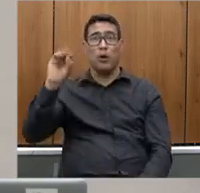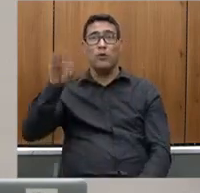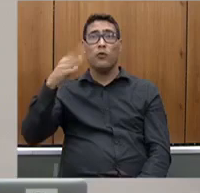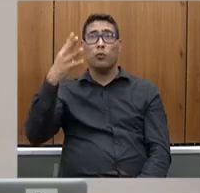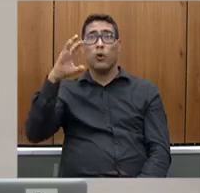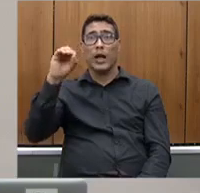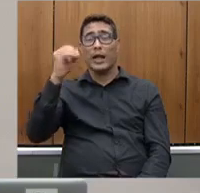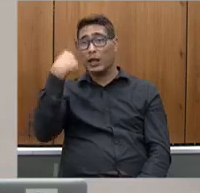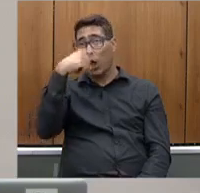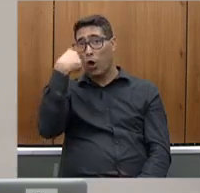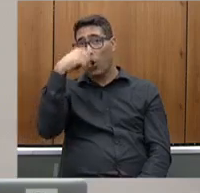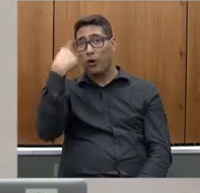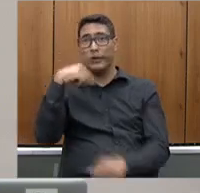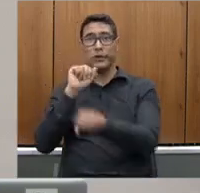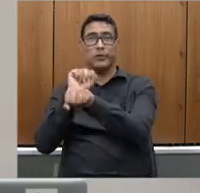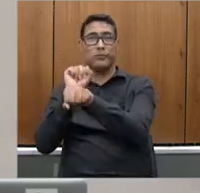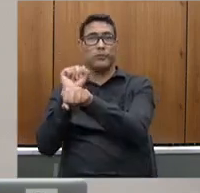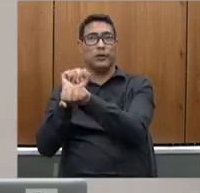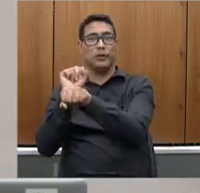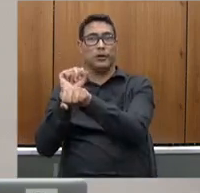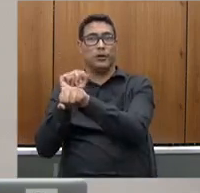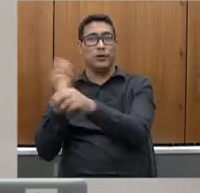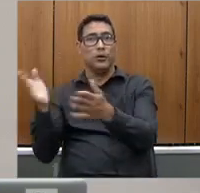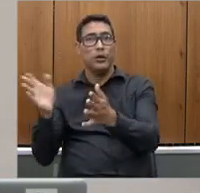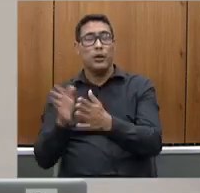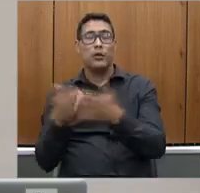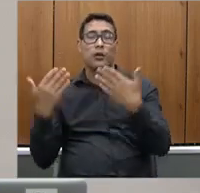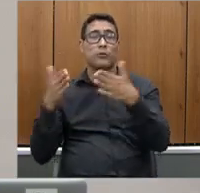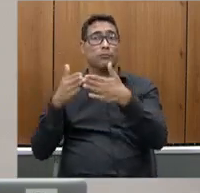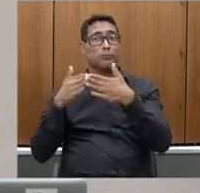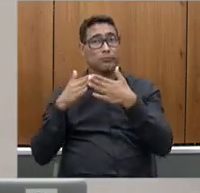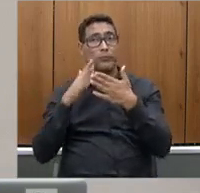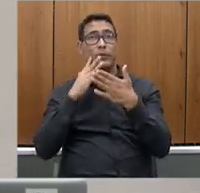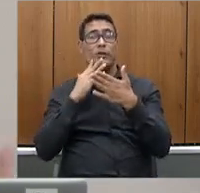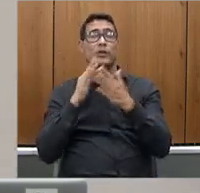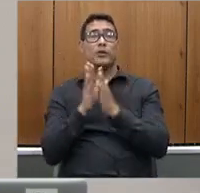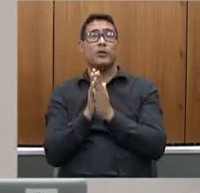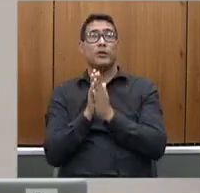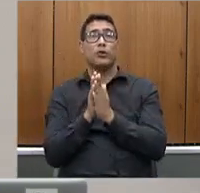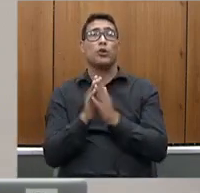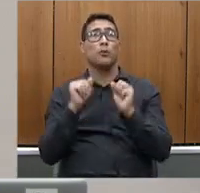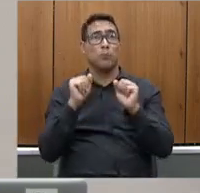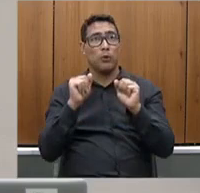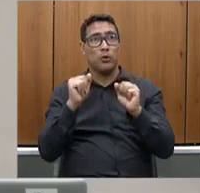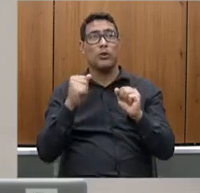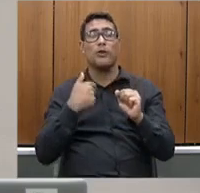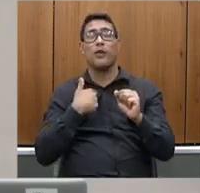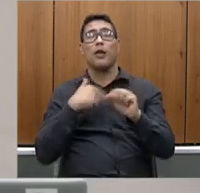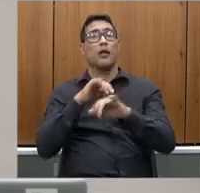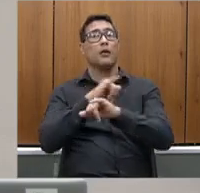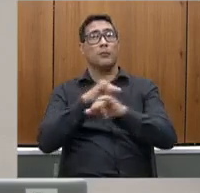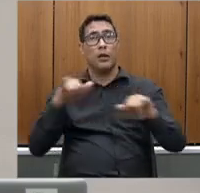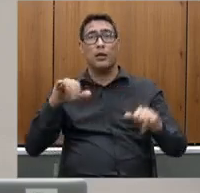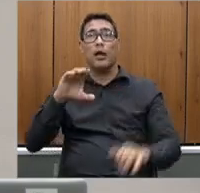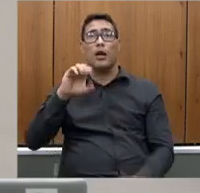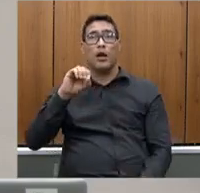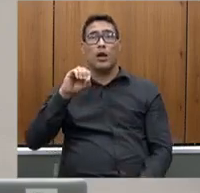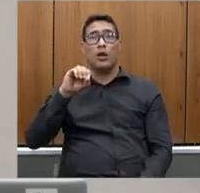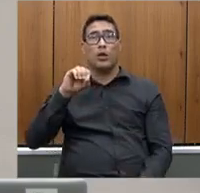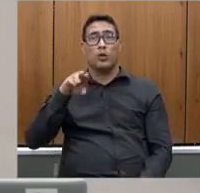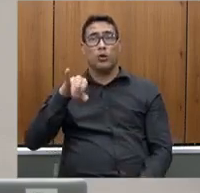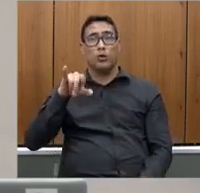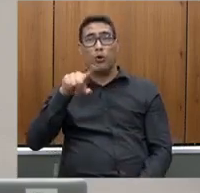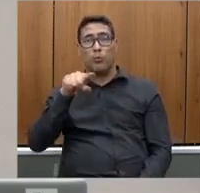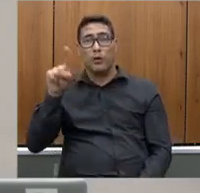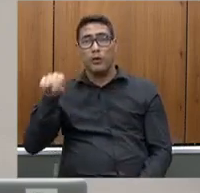o outro requerimento aqui é um pedido de Formação que possa ser encaminhada comissão as ocorrências de